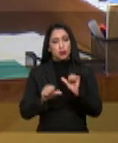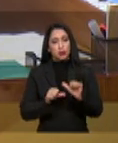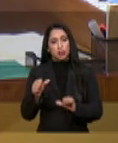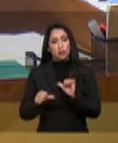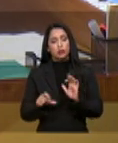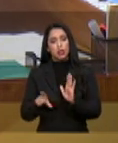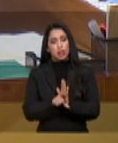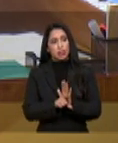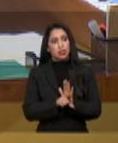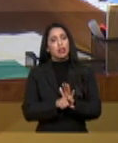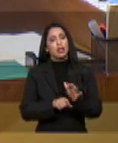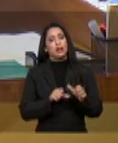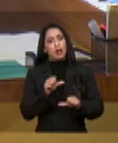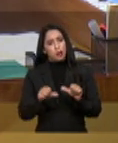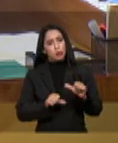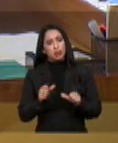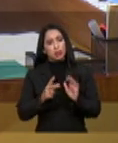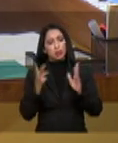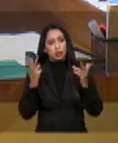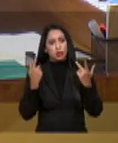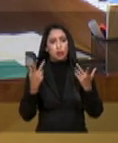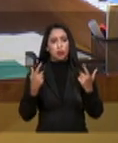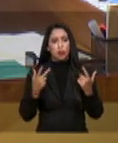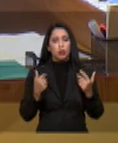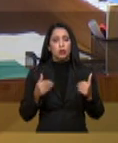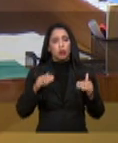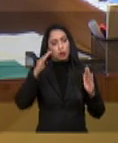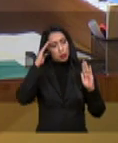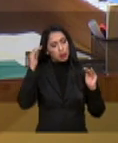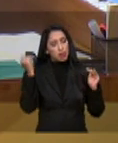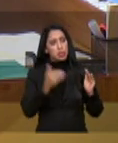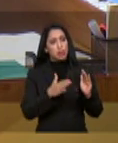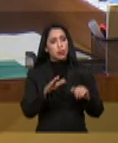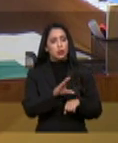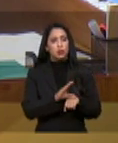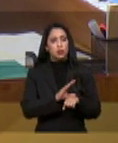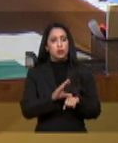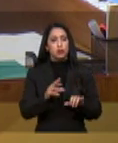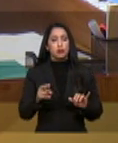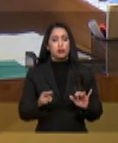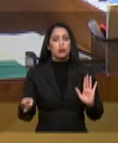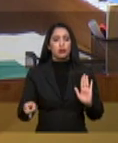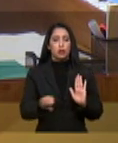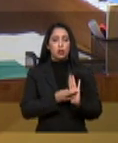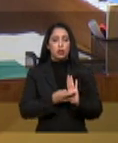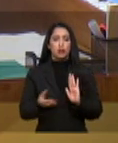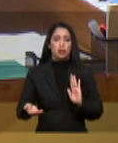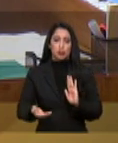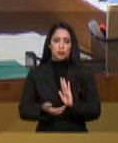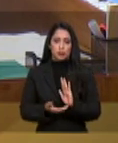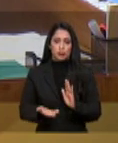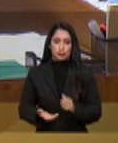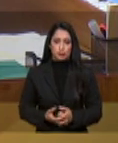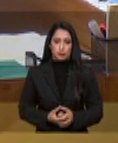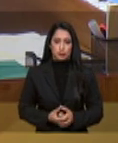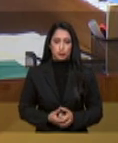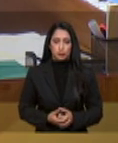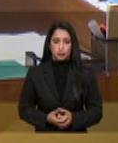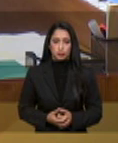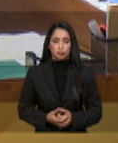teve sua tramitação normal nos estritos termos da Constituição e regimento da Casa inerentes à espécie.